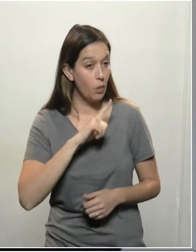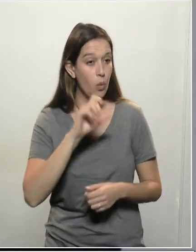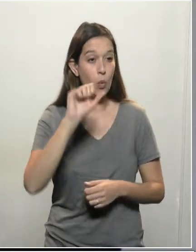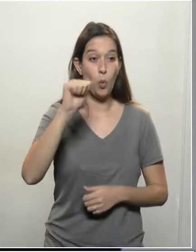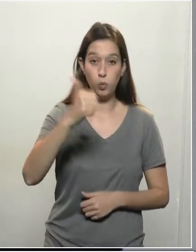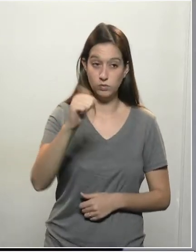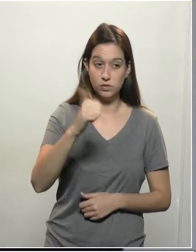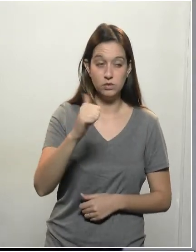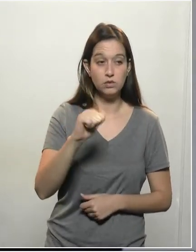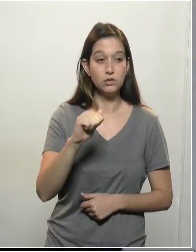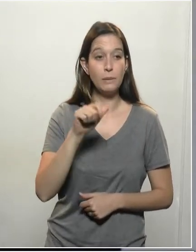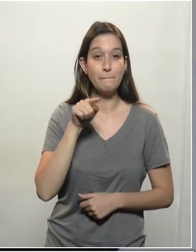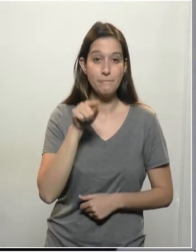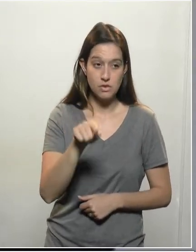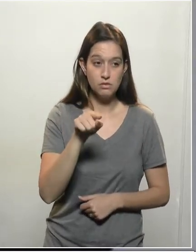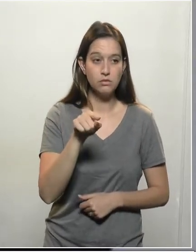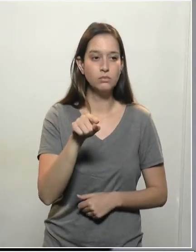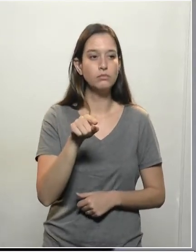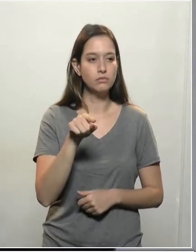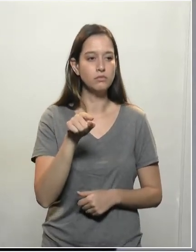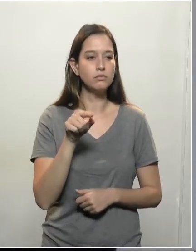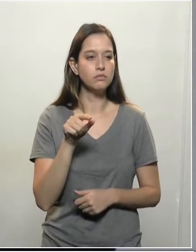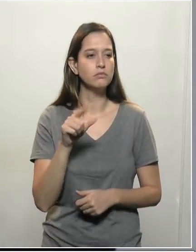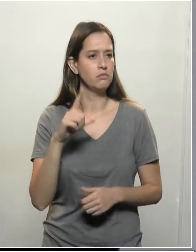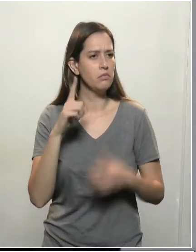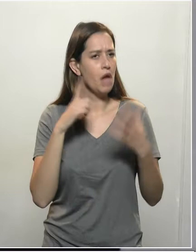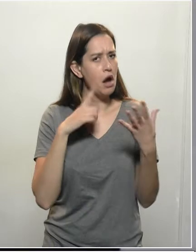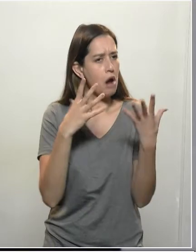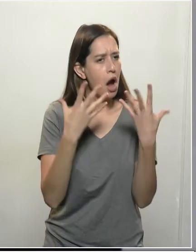11.178 aceitos, 2.000 em fase de contratação.